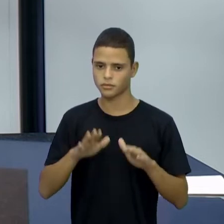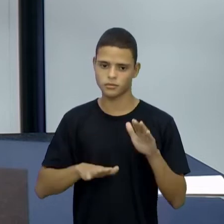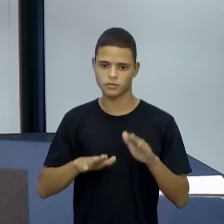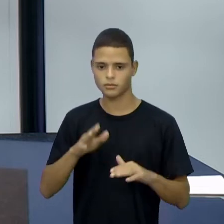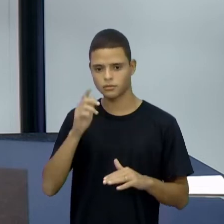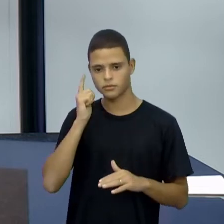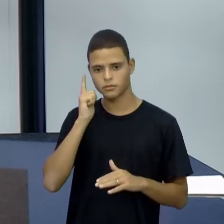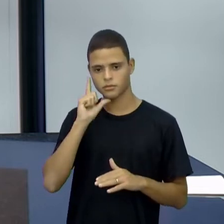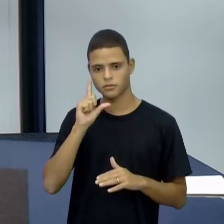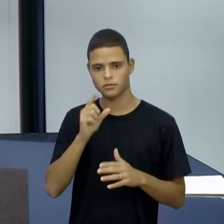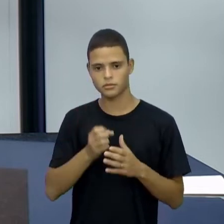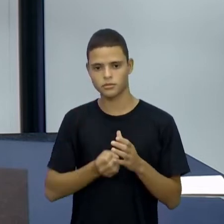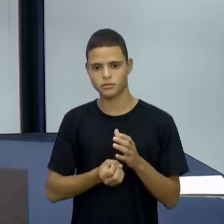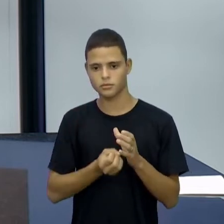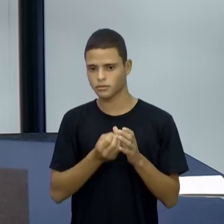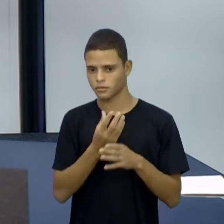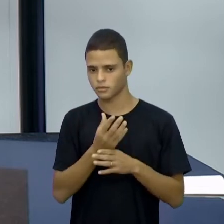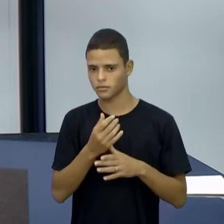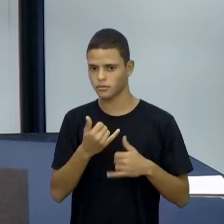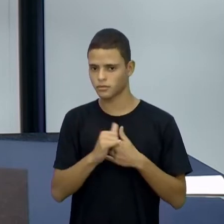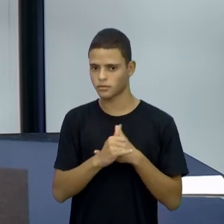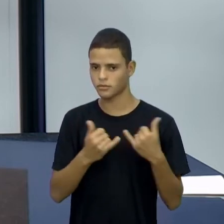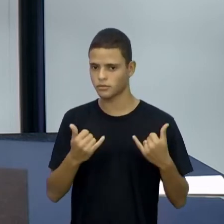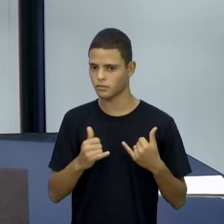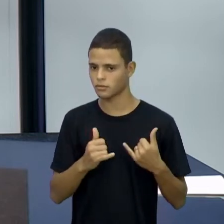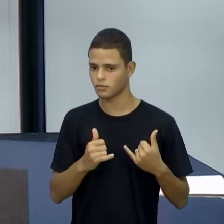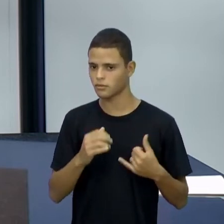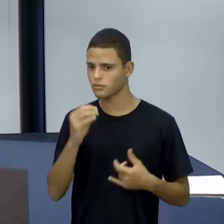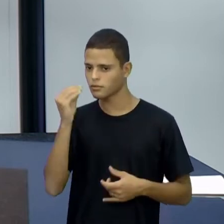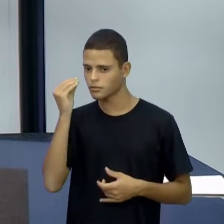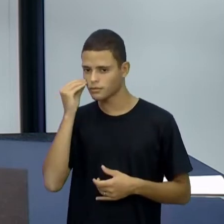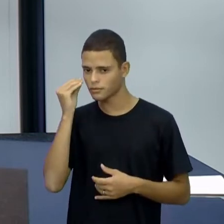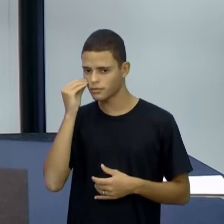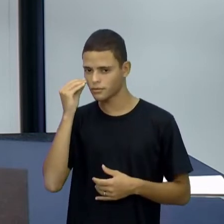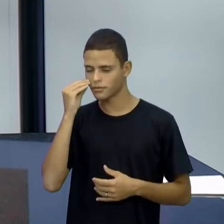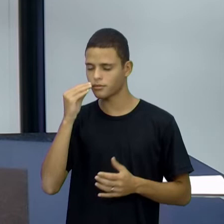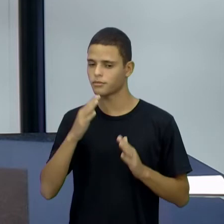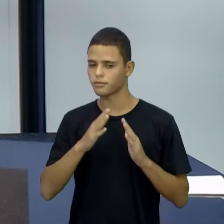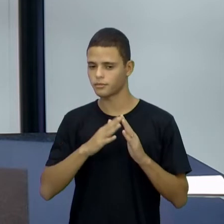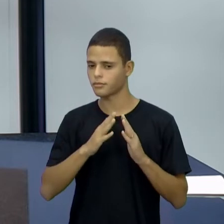poder gerar eletricidade? Acender um LED? Tenta fazer isso, tá bom?